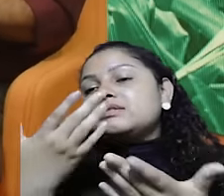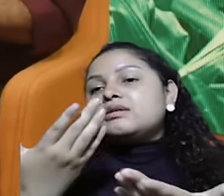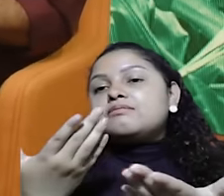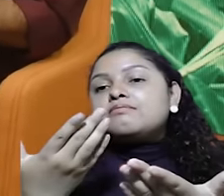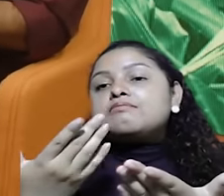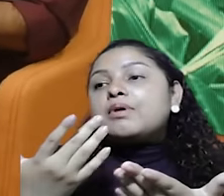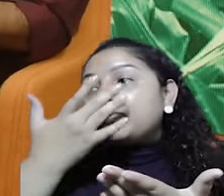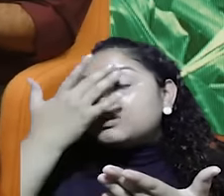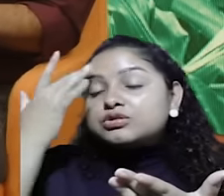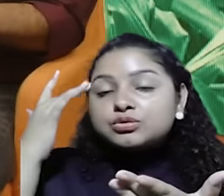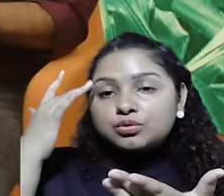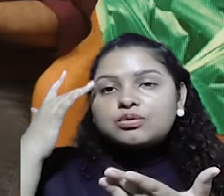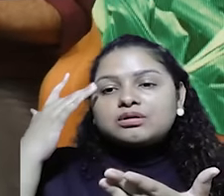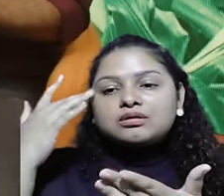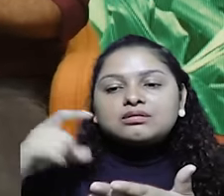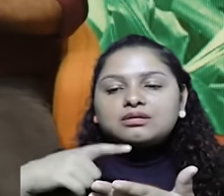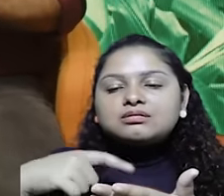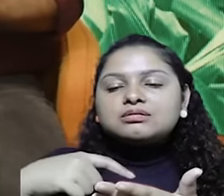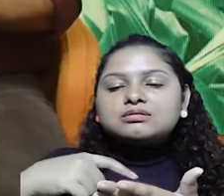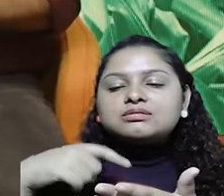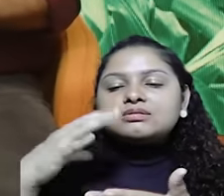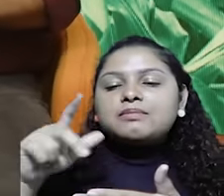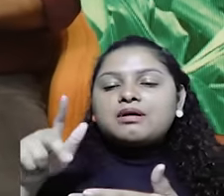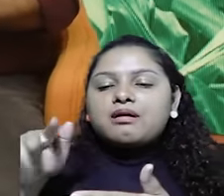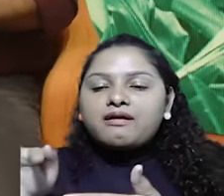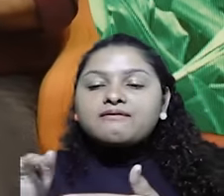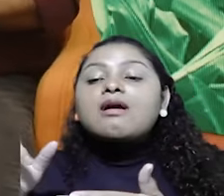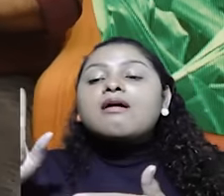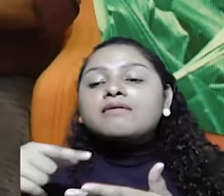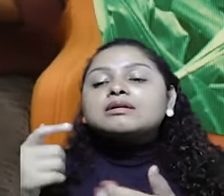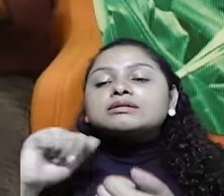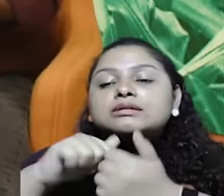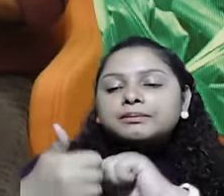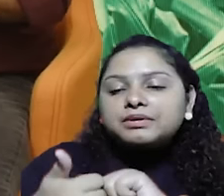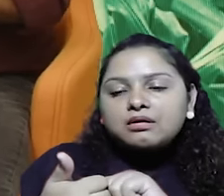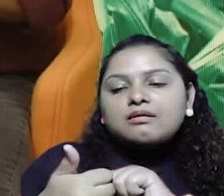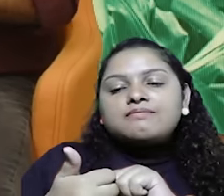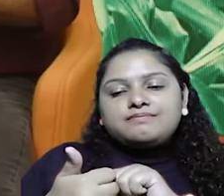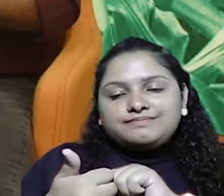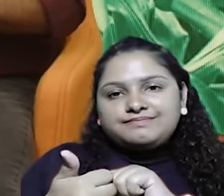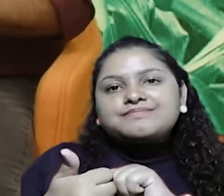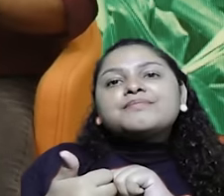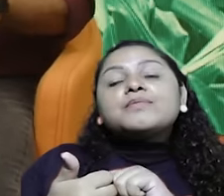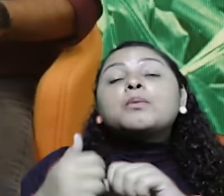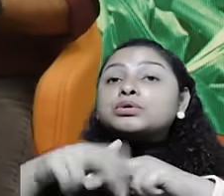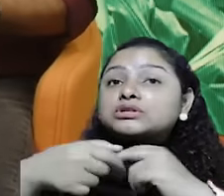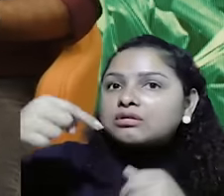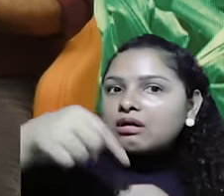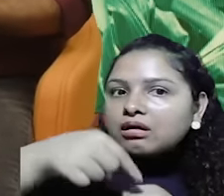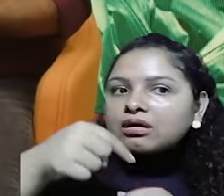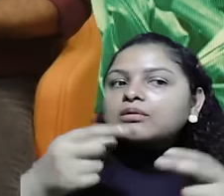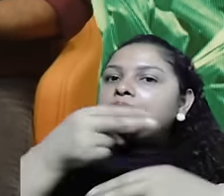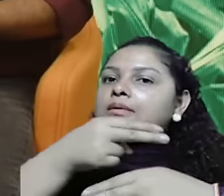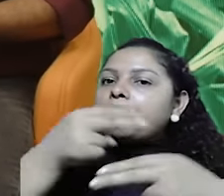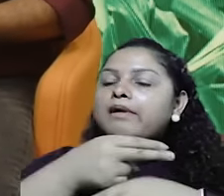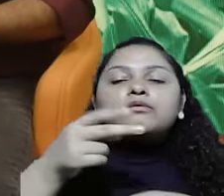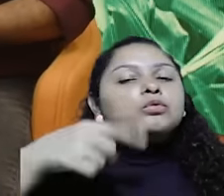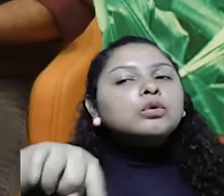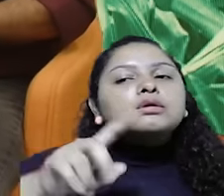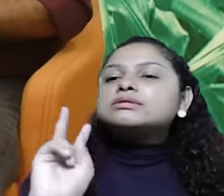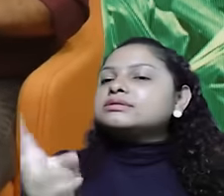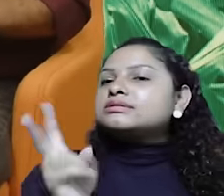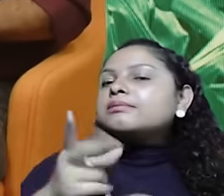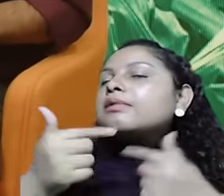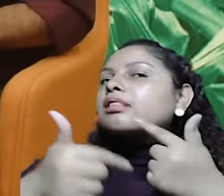pessoa física vai ter que começar a se adequar nesse sentido né para isso o sebrai a gente tá eh sempre atuando